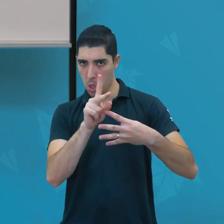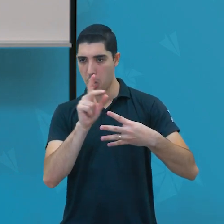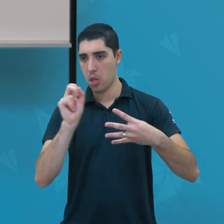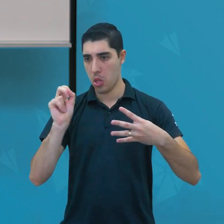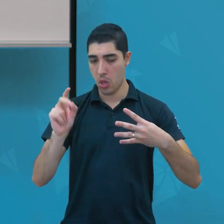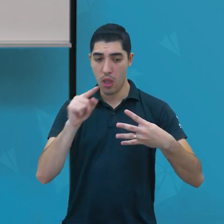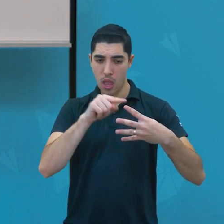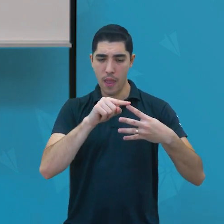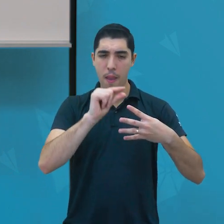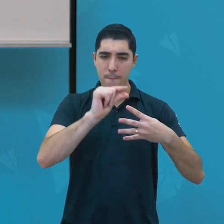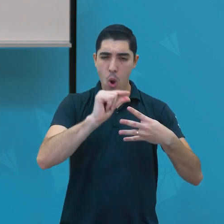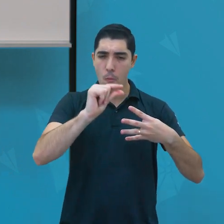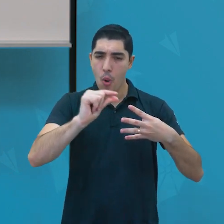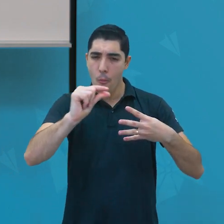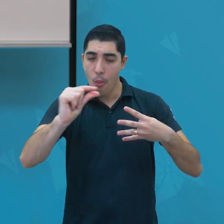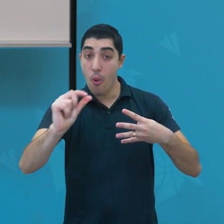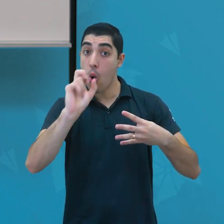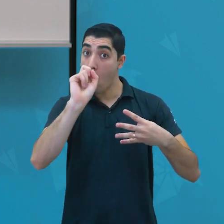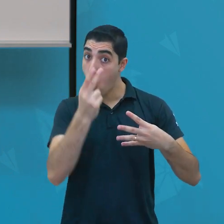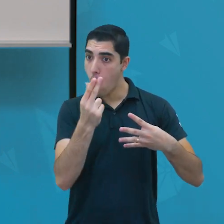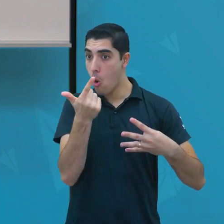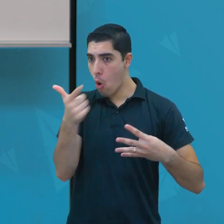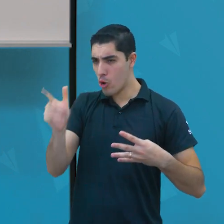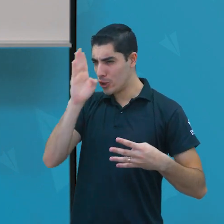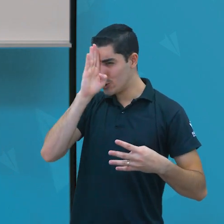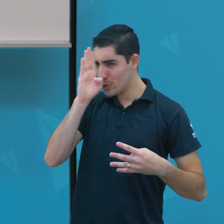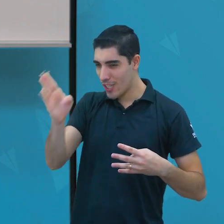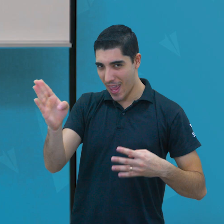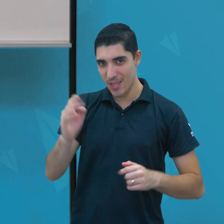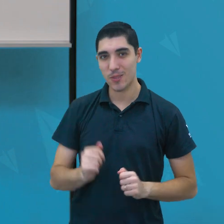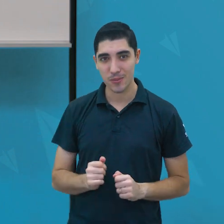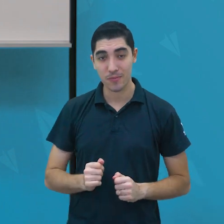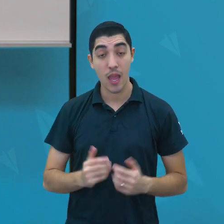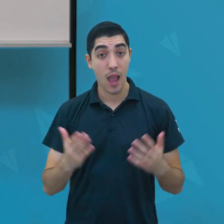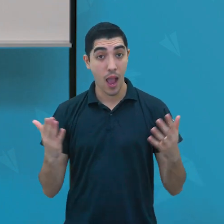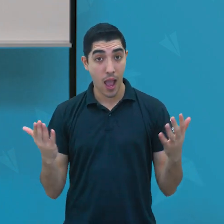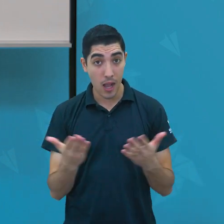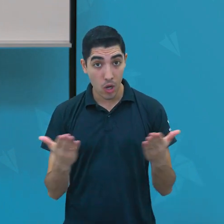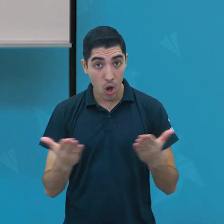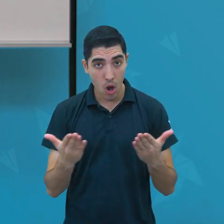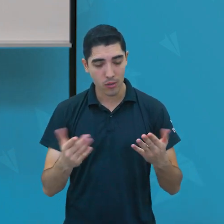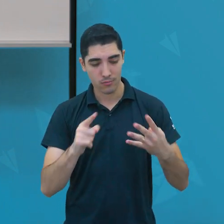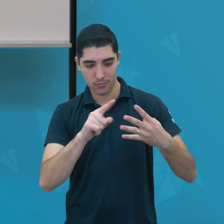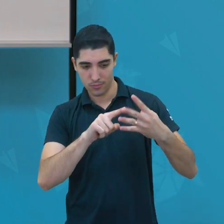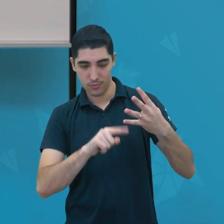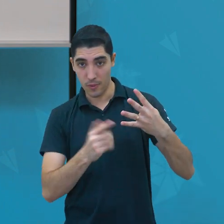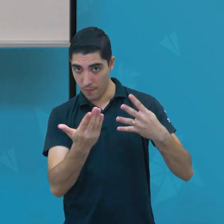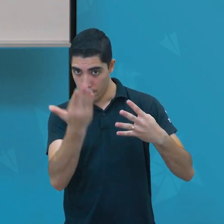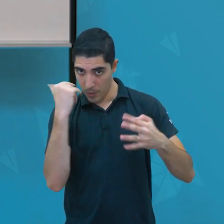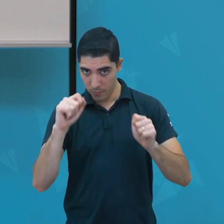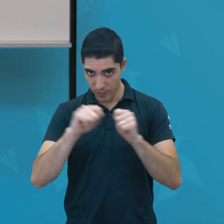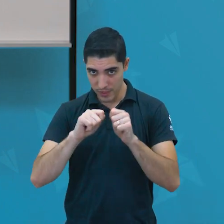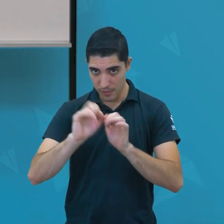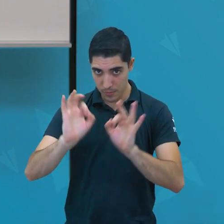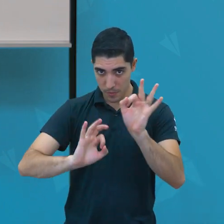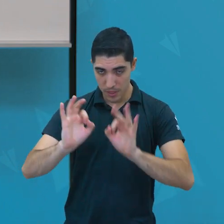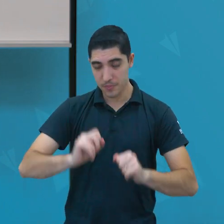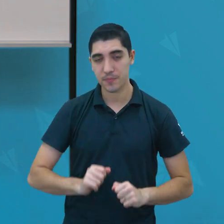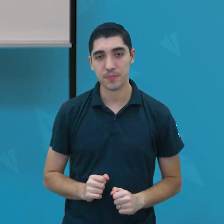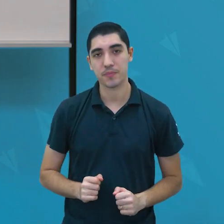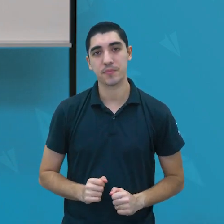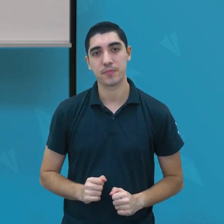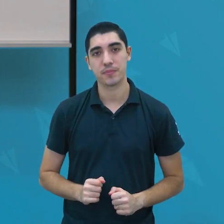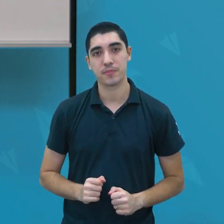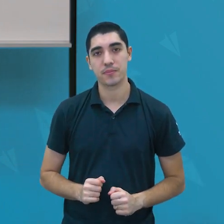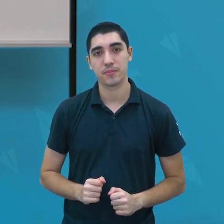Aos poucos ou diretamente, que você pode realizar a simplificação, vamos aplicar nesses próximos aqui, tá?